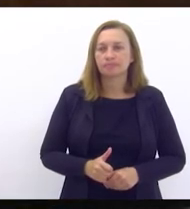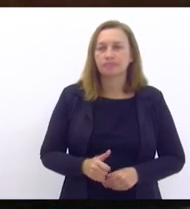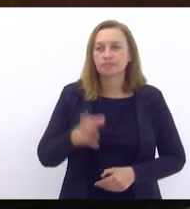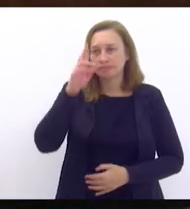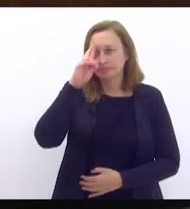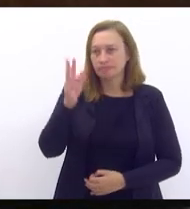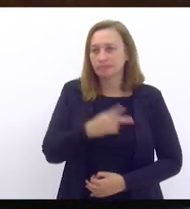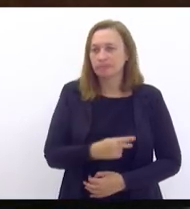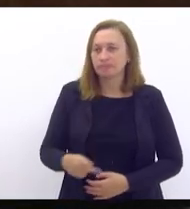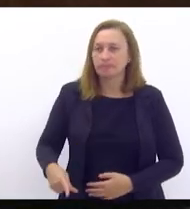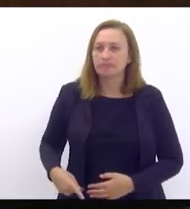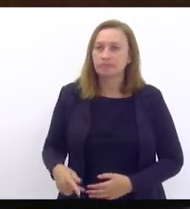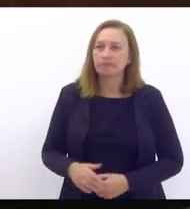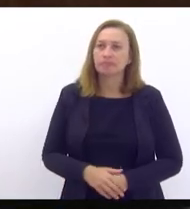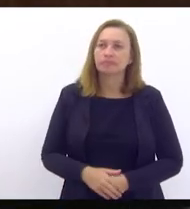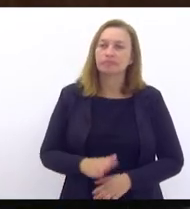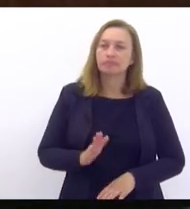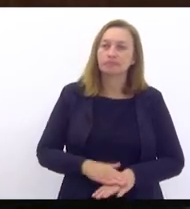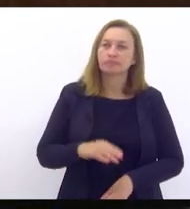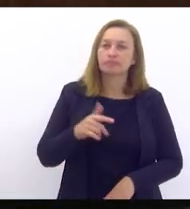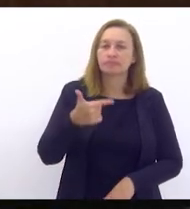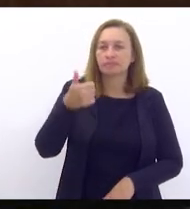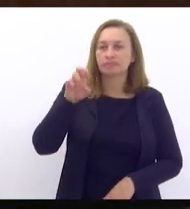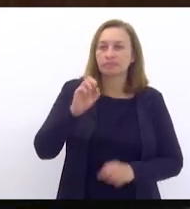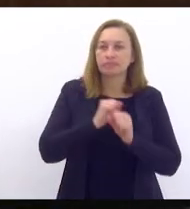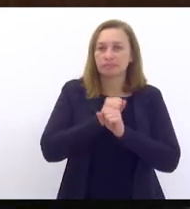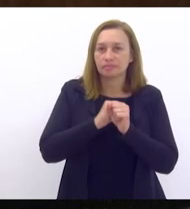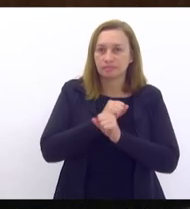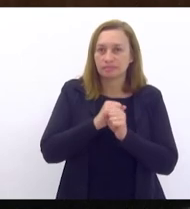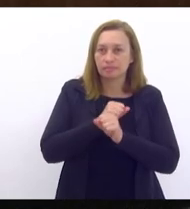Senhora presidente, há mais de 15 anos atrás,